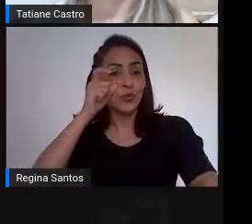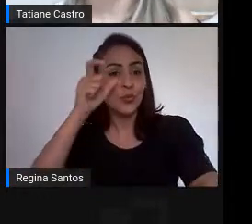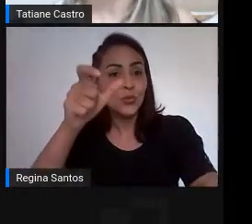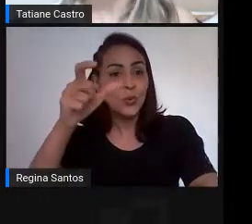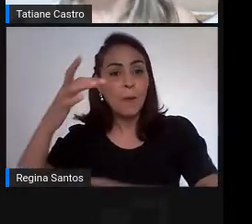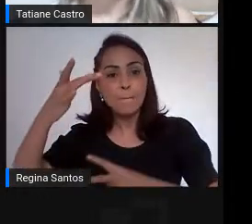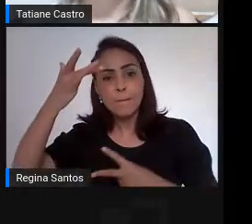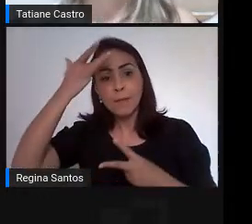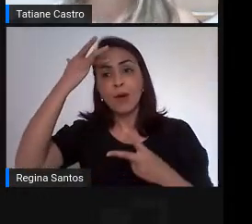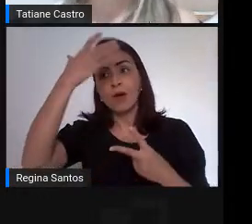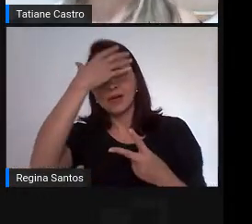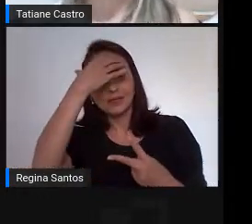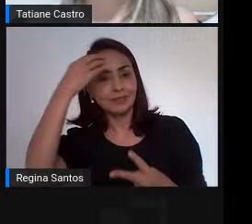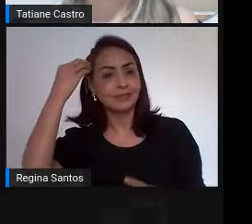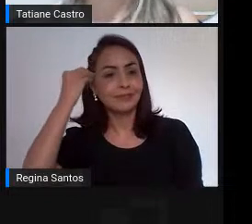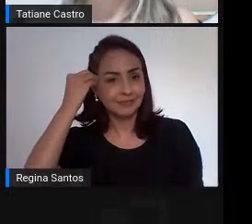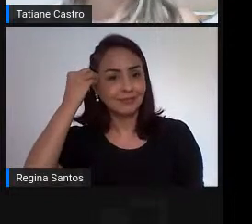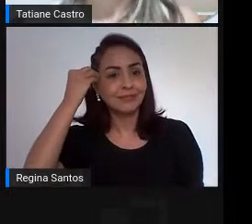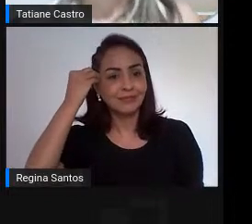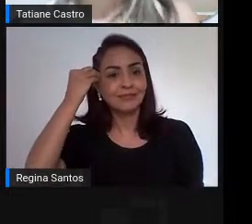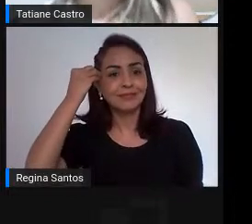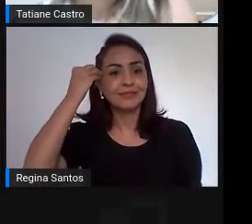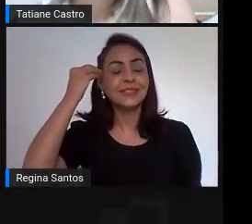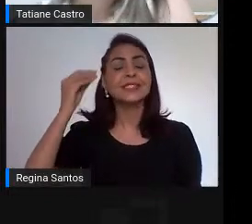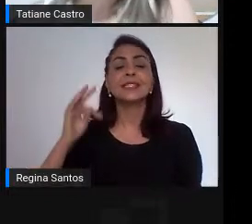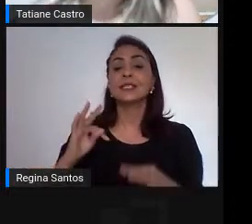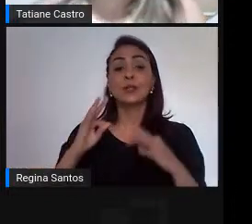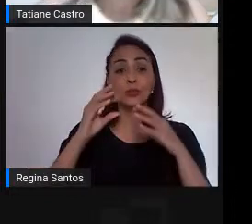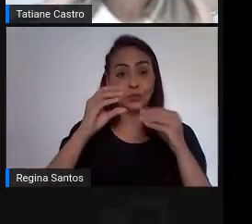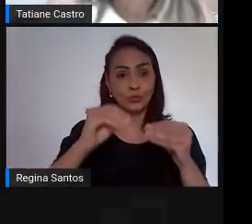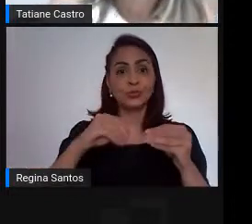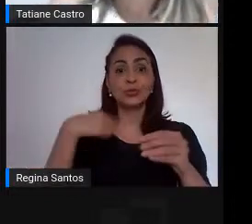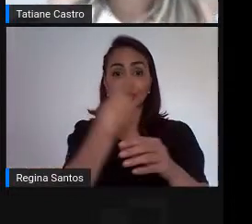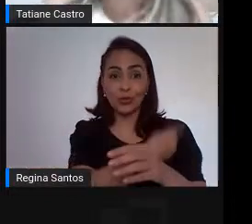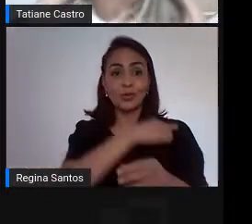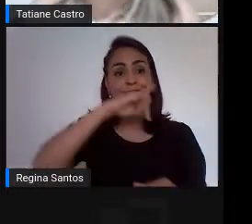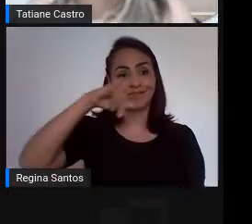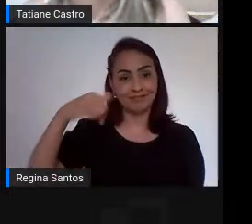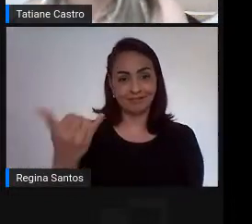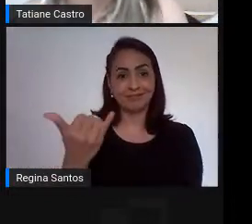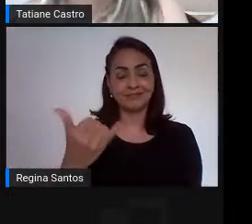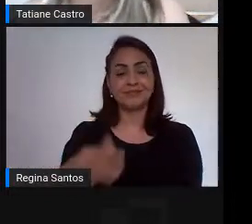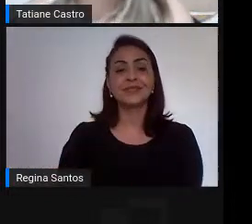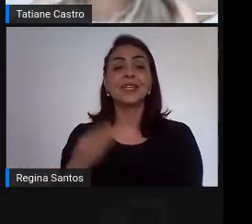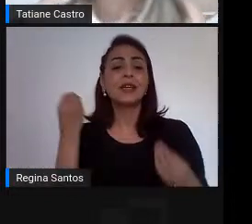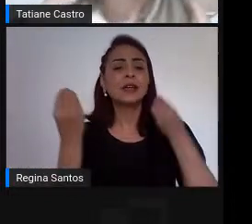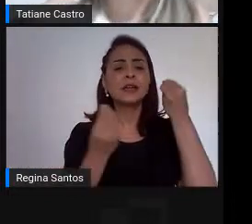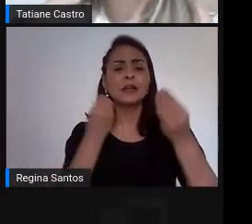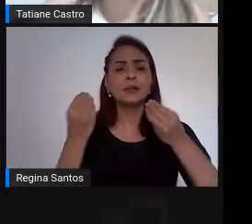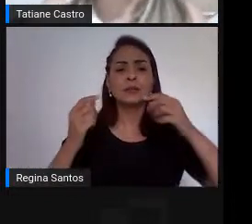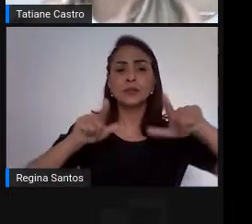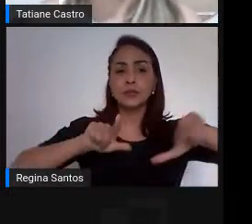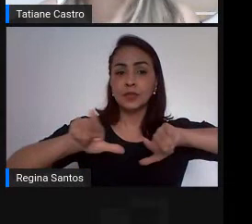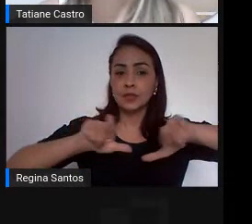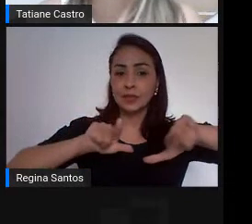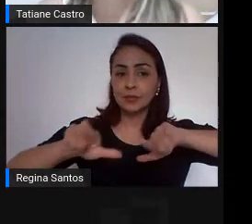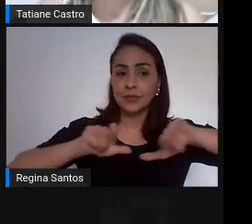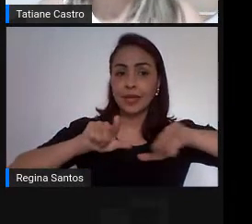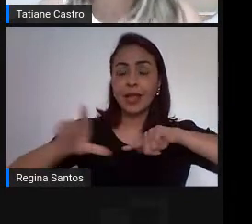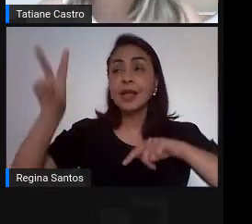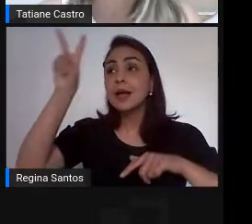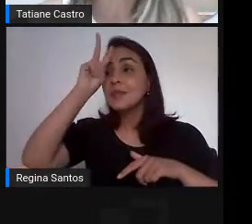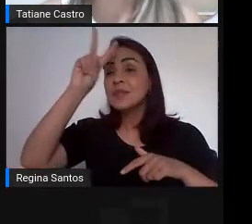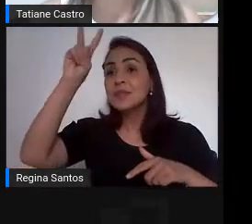esquecimento, então, tudo isso foi considerado. E também, como trabalhar com a memória de quatro professores para contar uma